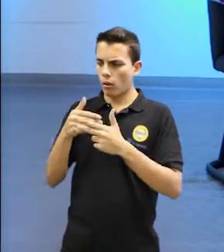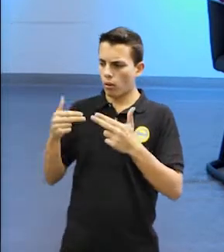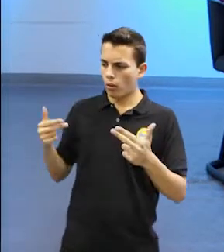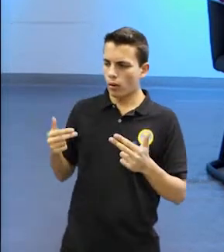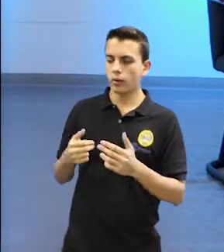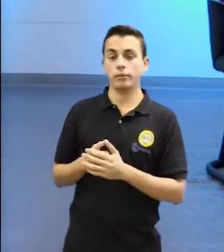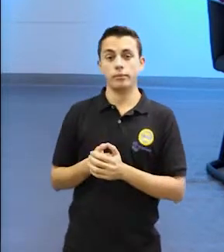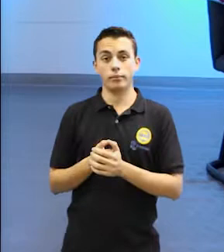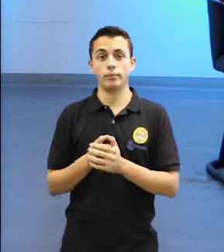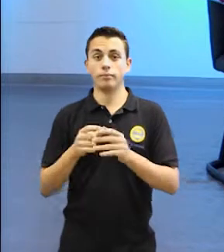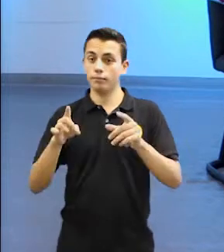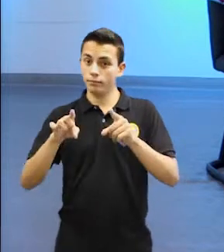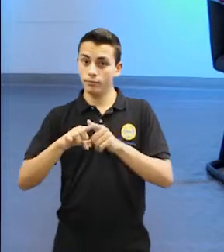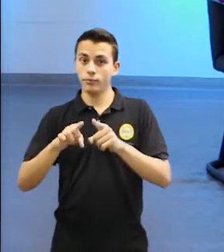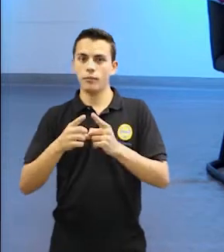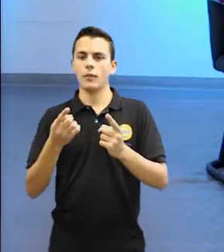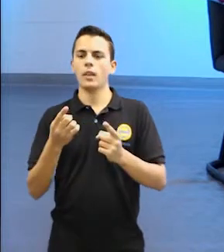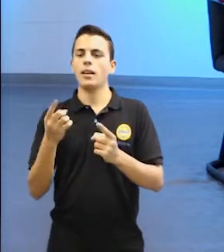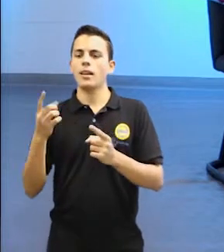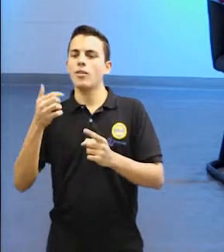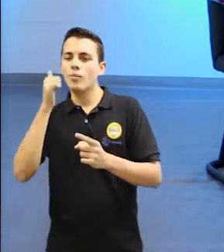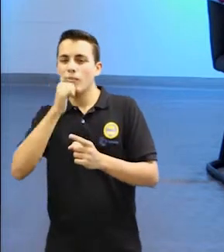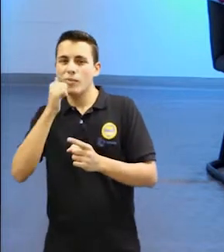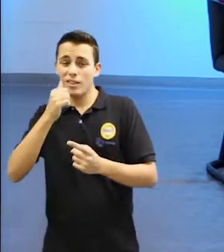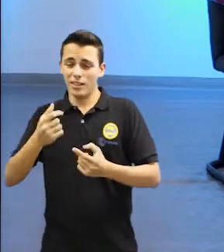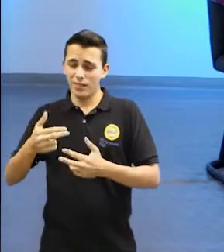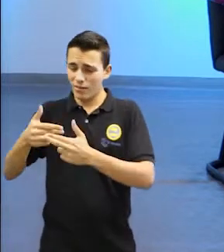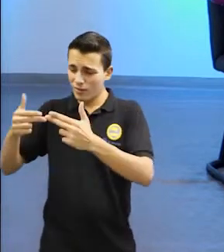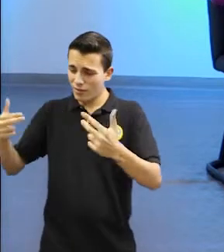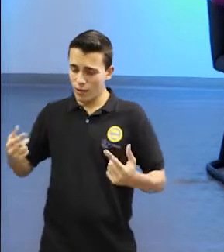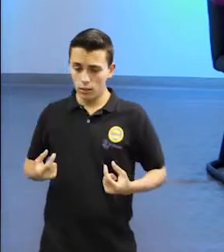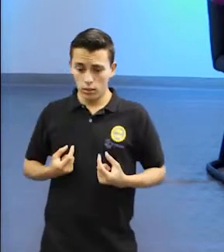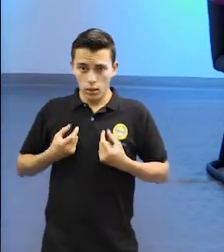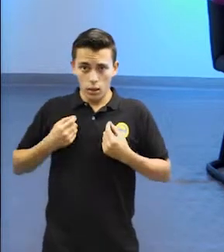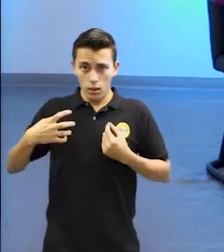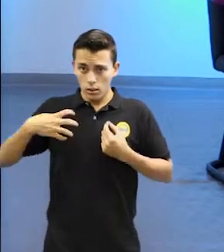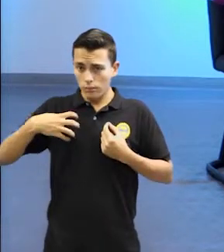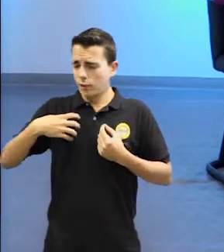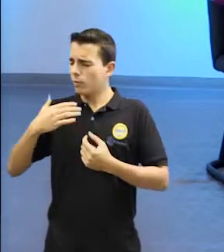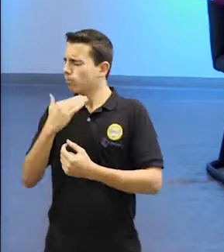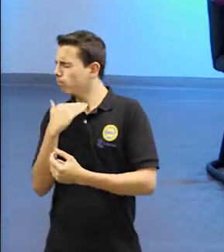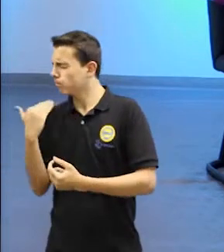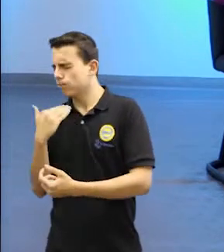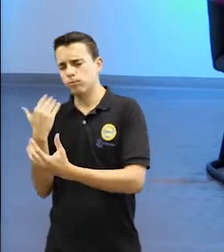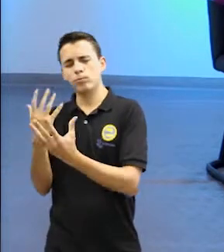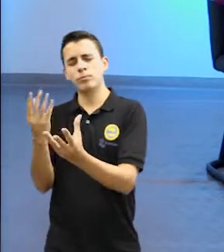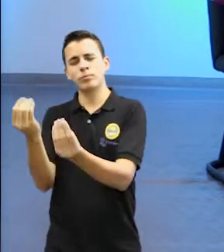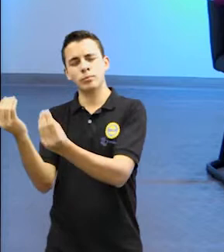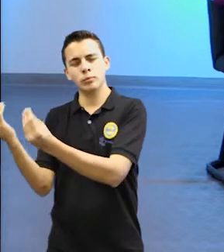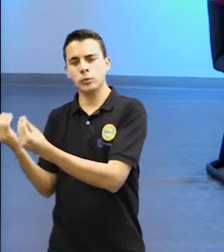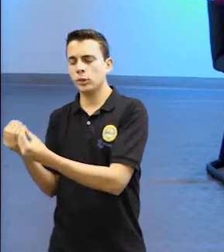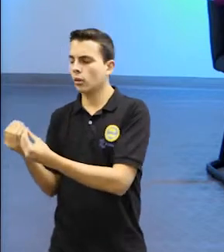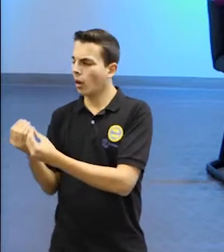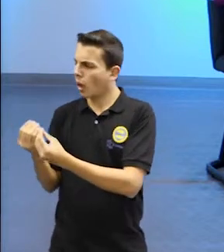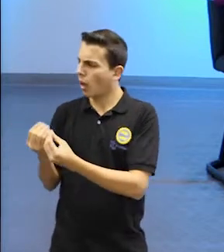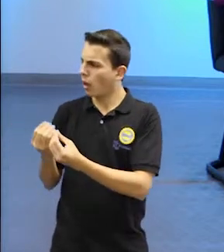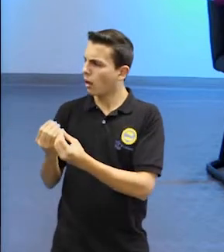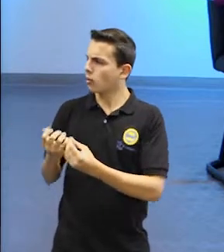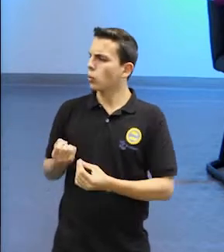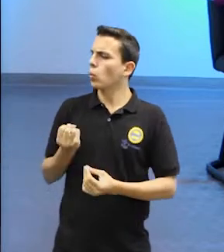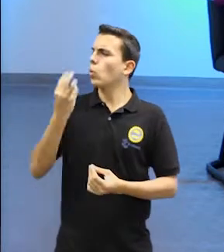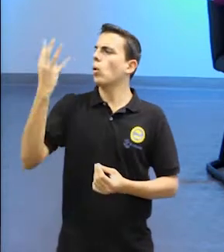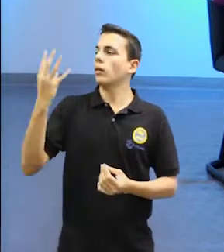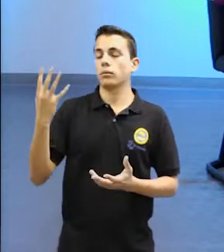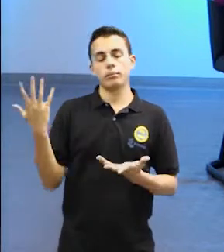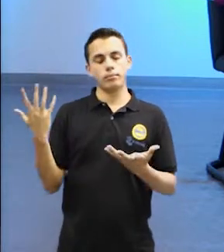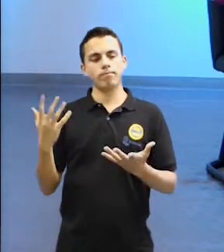de mortalidade é muito grande. Quanto que é, né, hoje? Esses dados todos são passados na